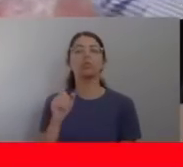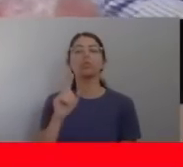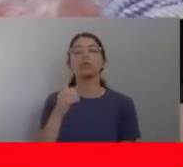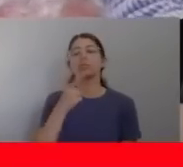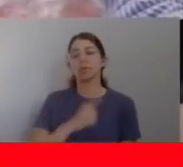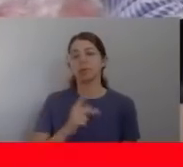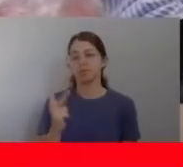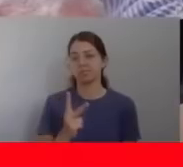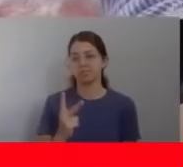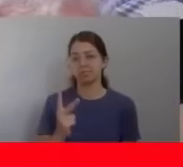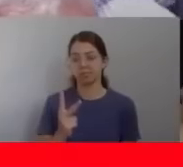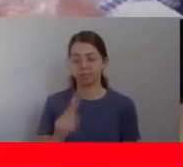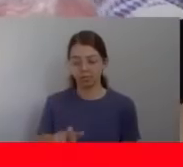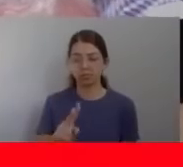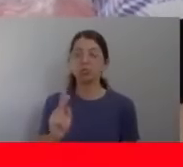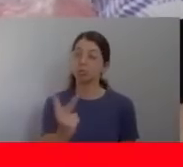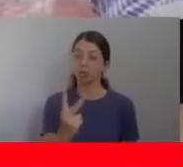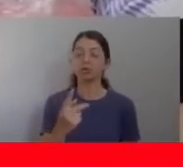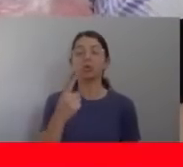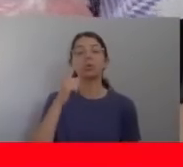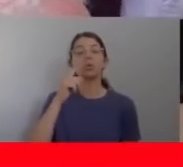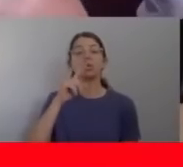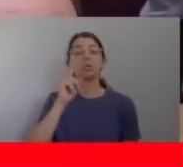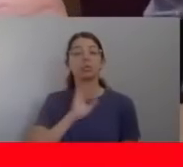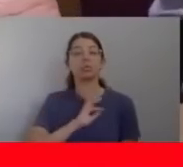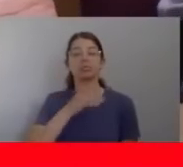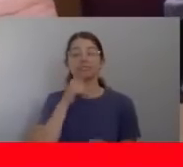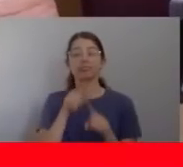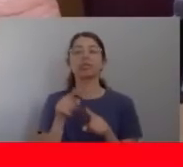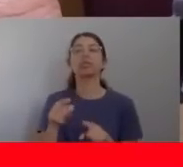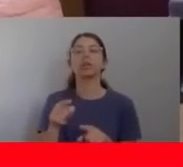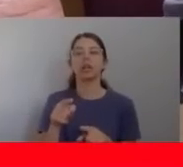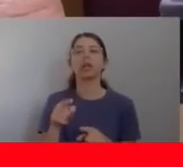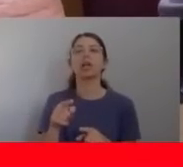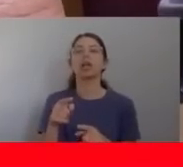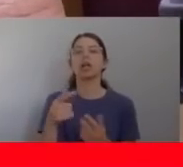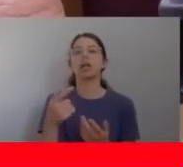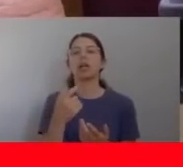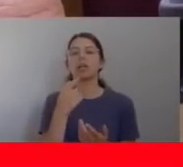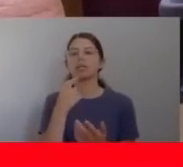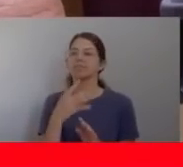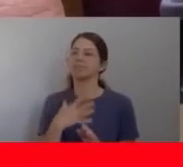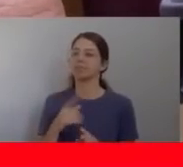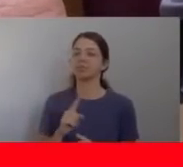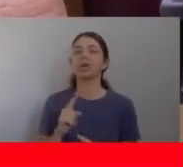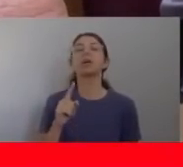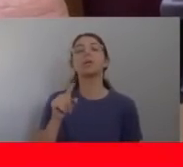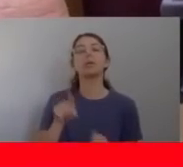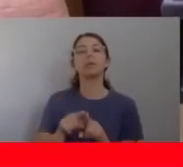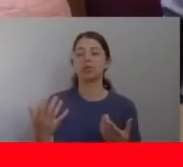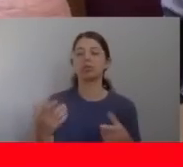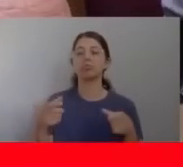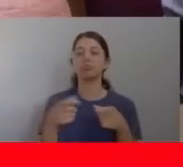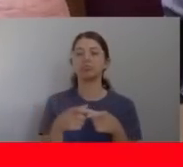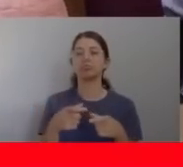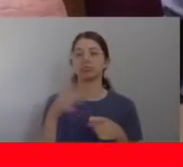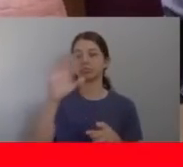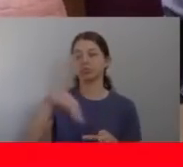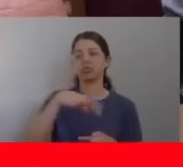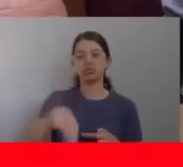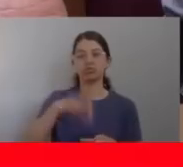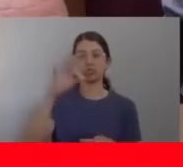que eu pessoalmente um candidato para ter entradas para nós a Live é que você dá a entender parece